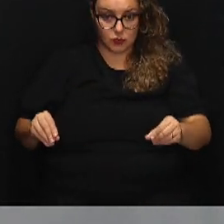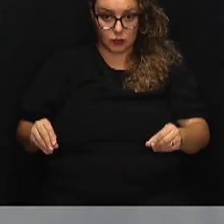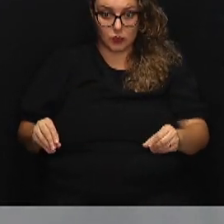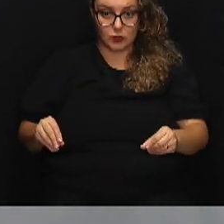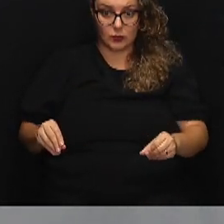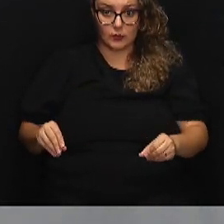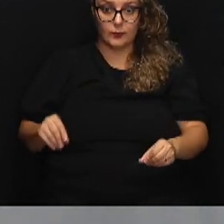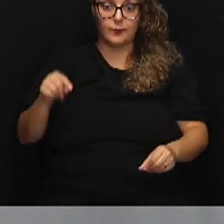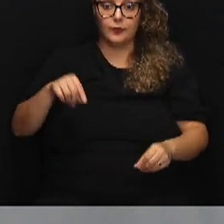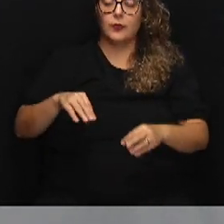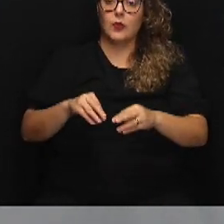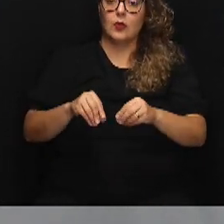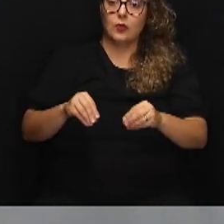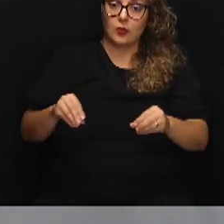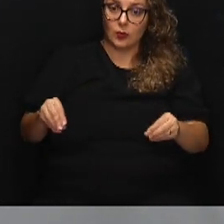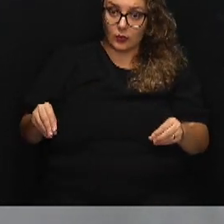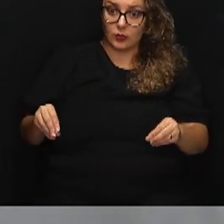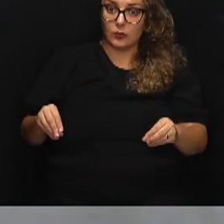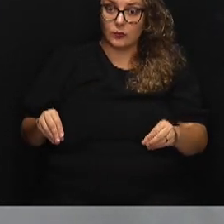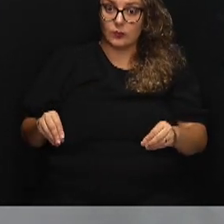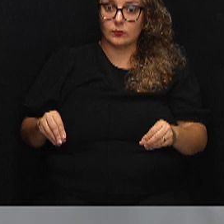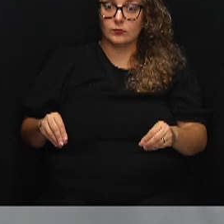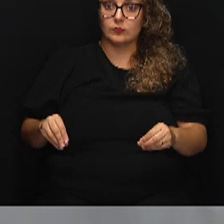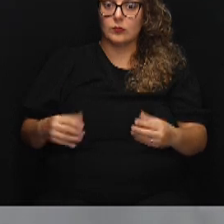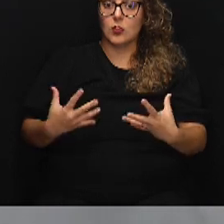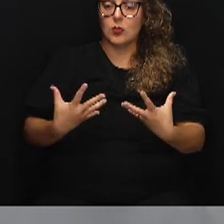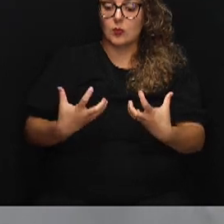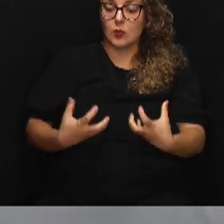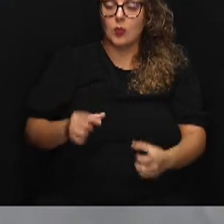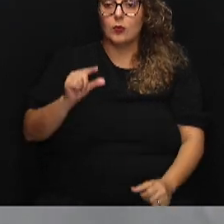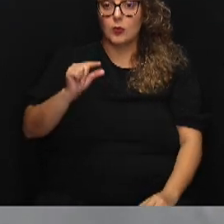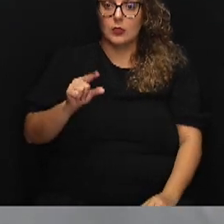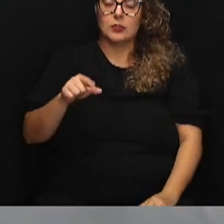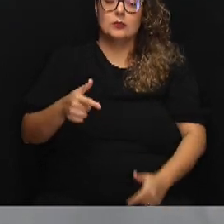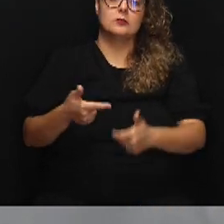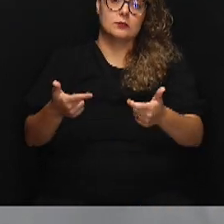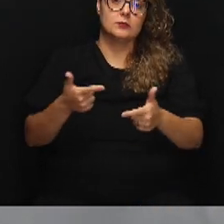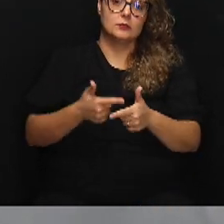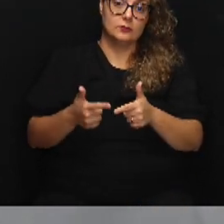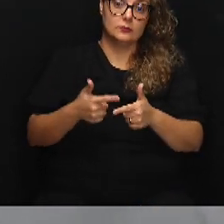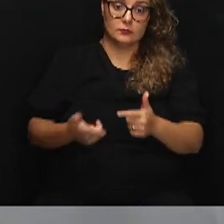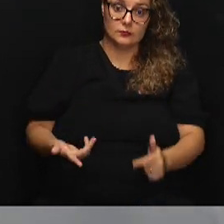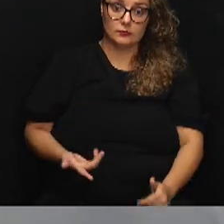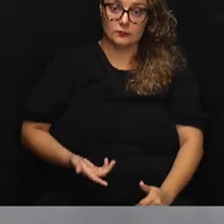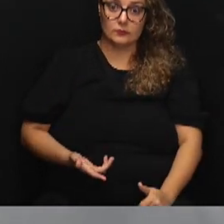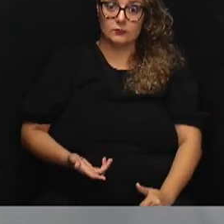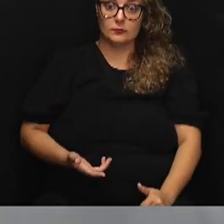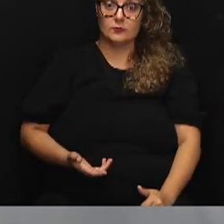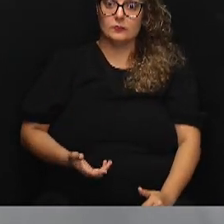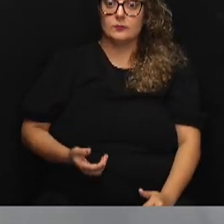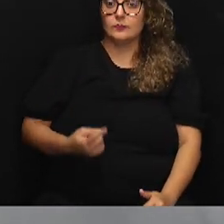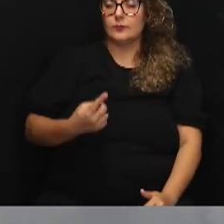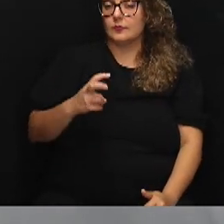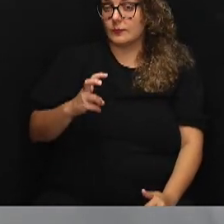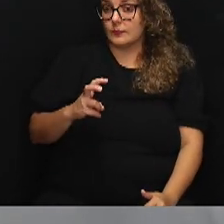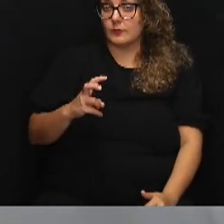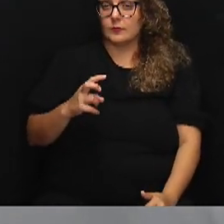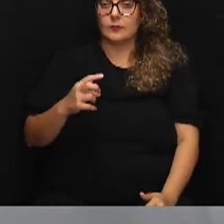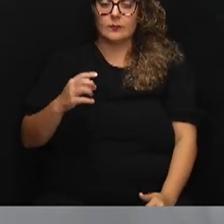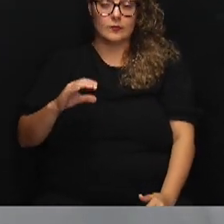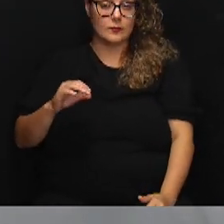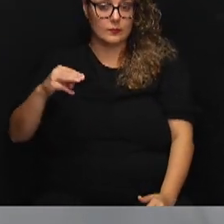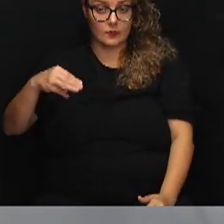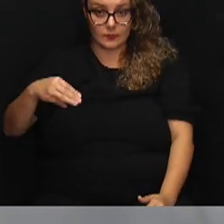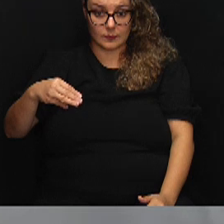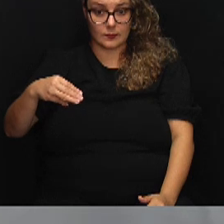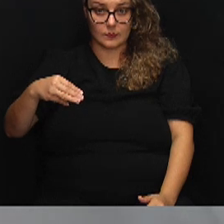esse solo vermelho absorve pouco água. Esse é um grande problema, porque enchendo 10 centímetros, 15 centímetros de água durante